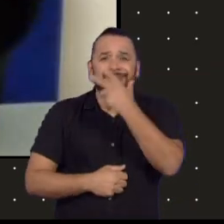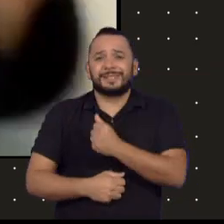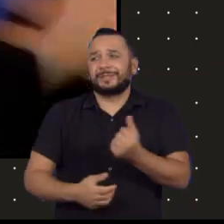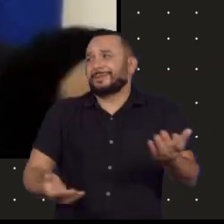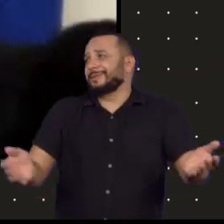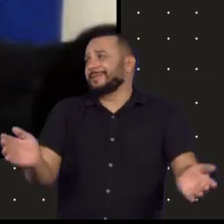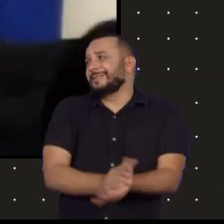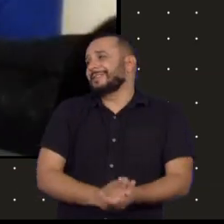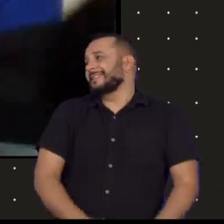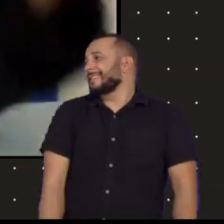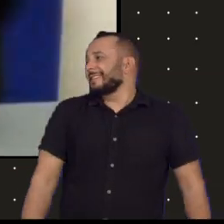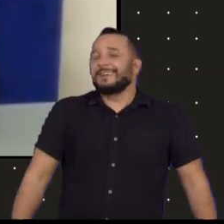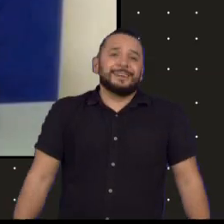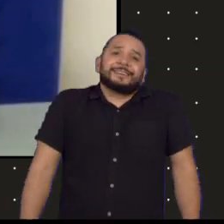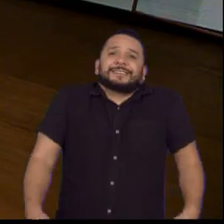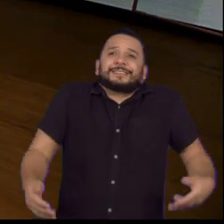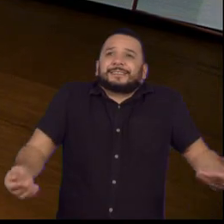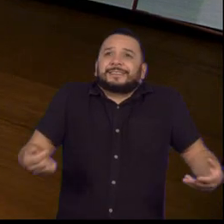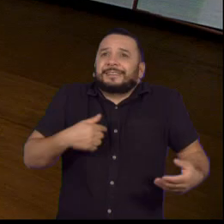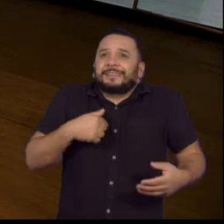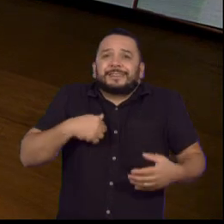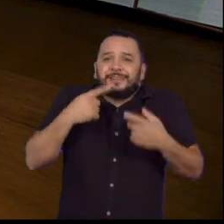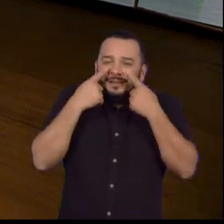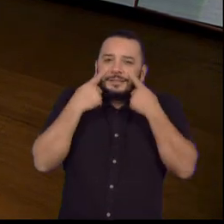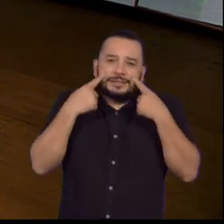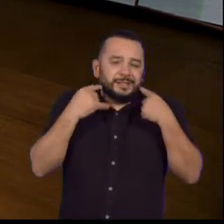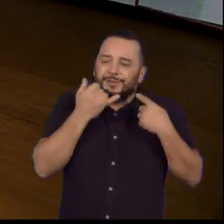Eu estou aqui, não vou mais me segurar.